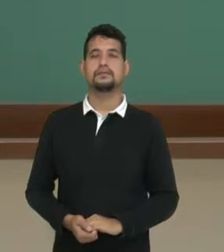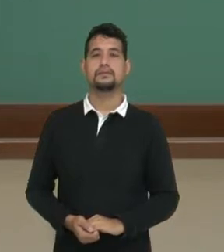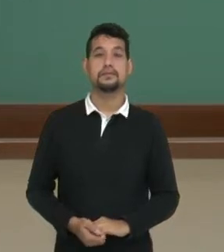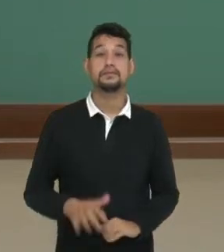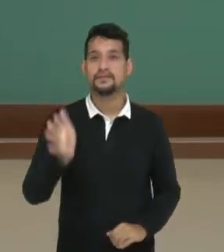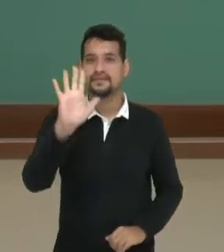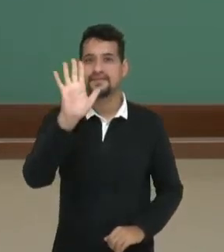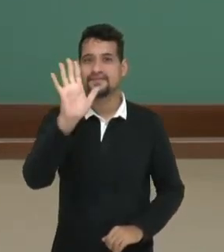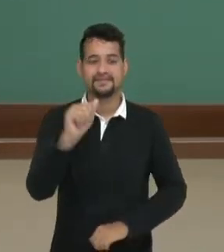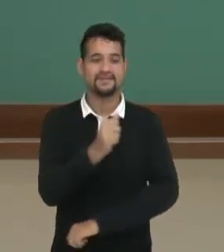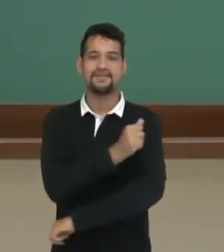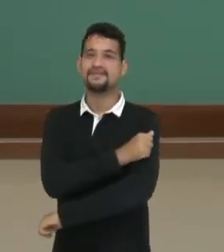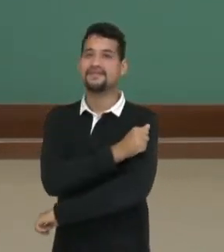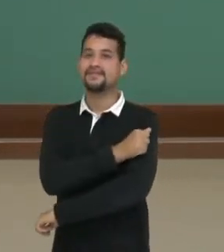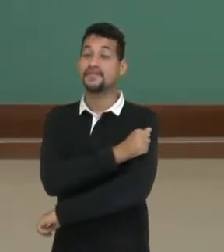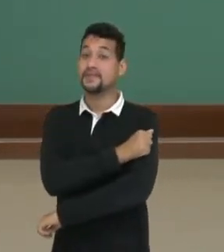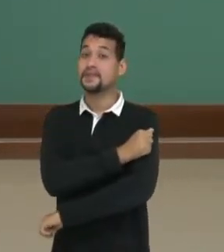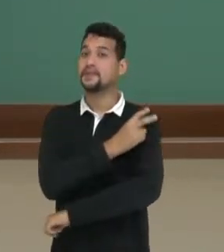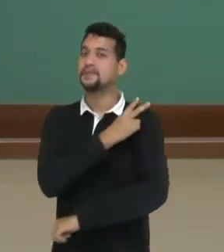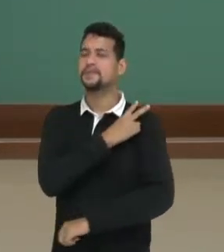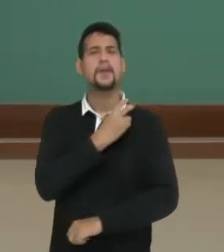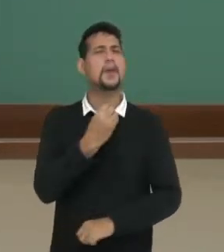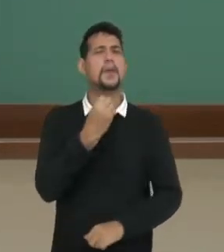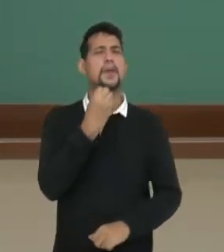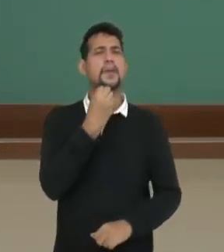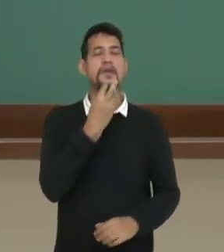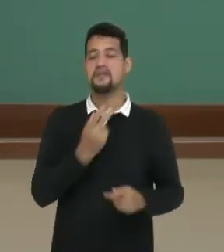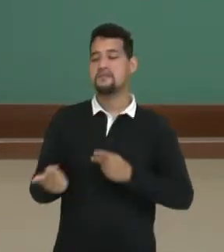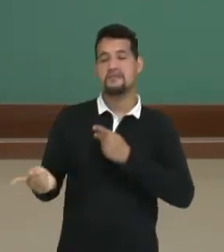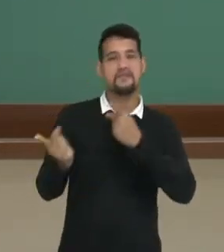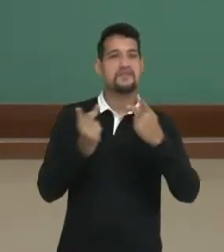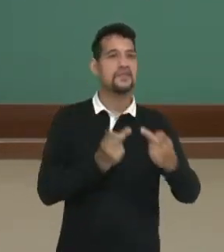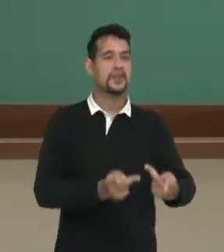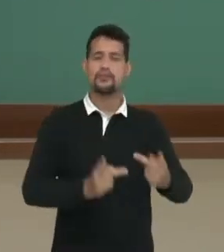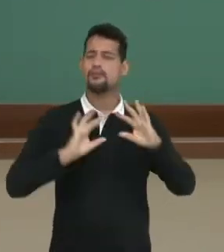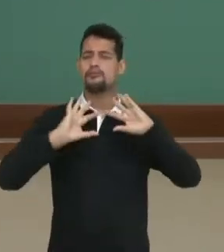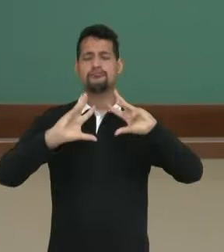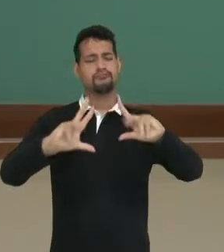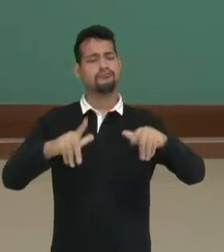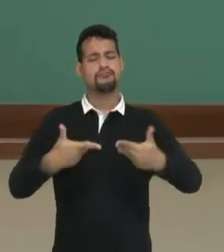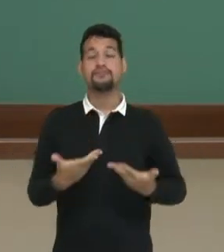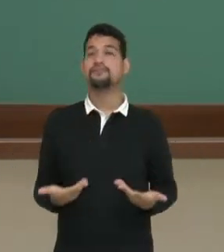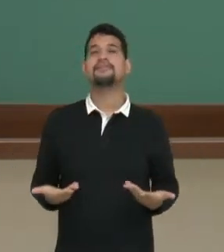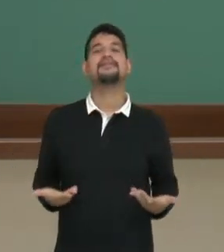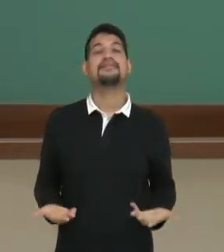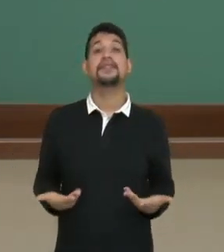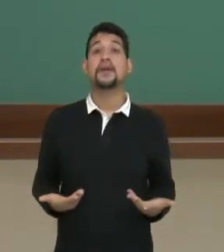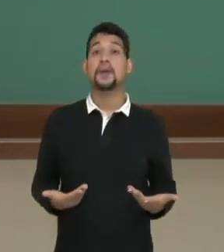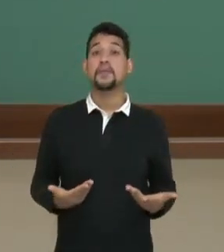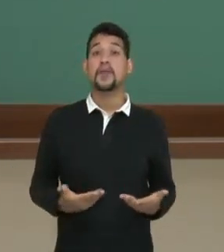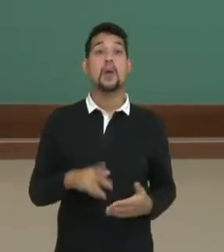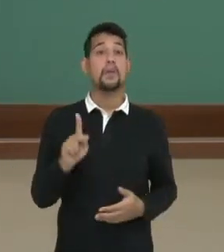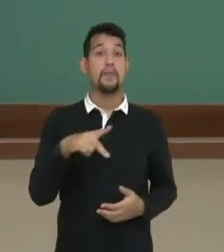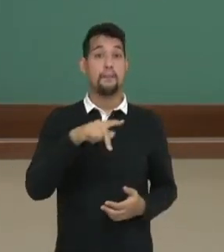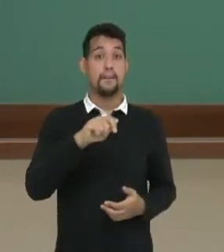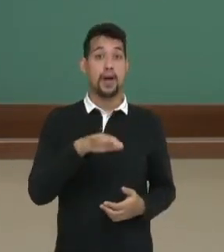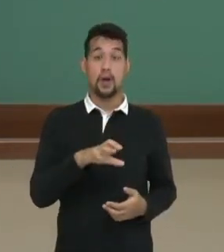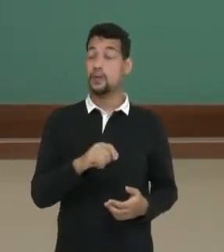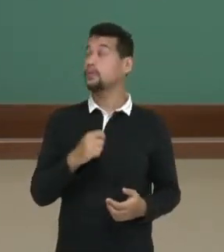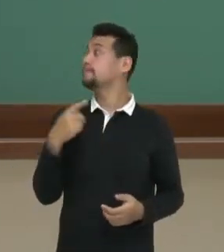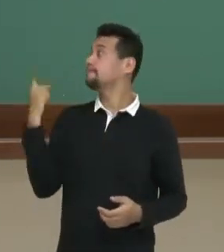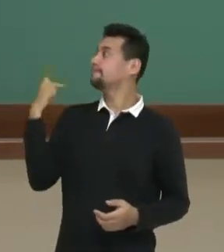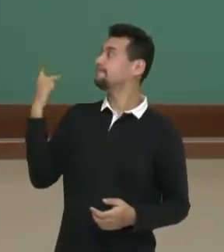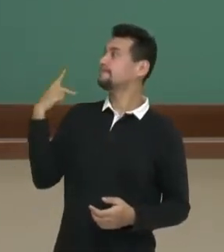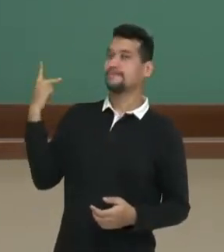Olá, estudantes da segunda série, sejam todos bem-vindos, sejam todas bem-vindas. Eu, professor Paulo Brito Kelvin,